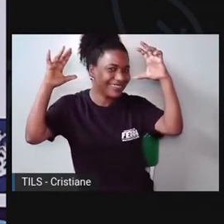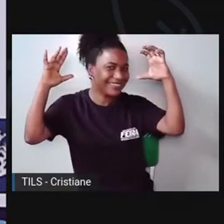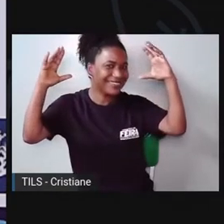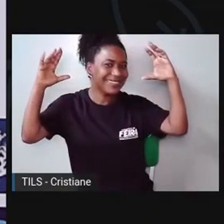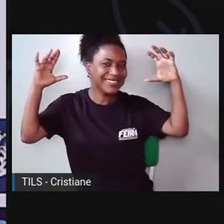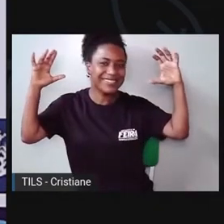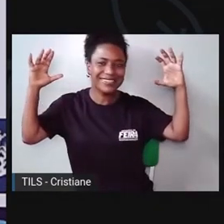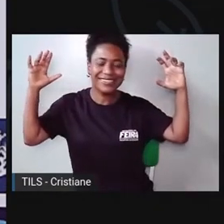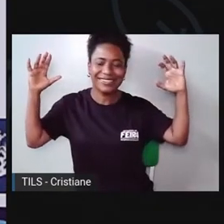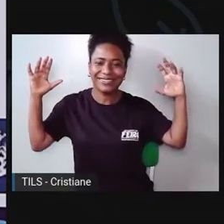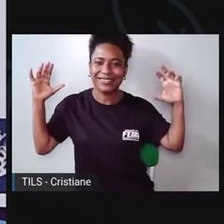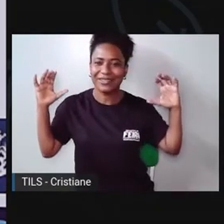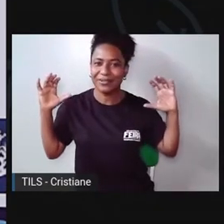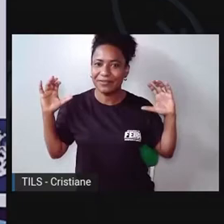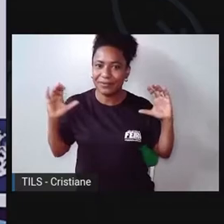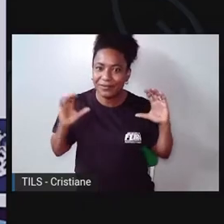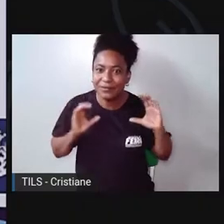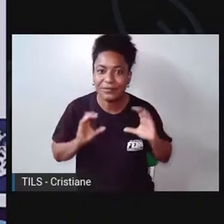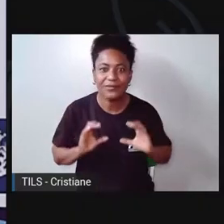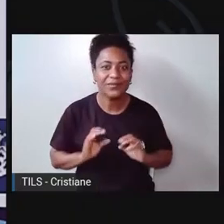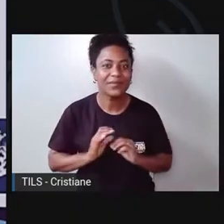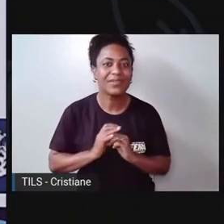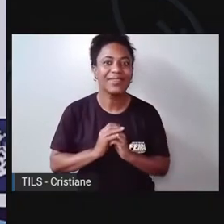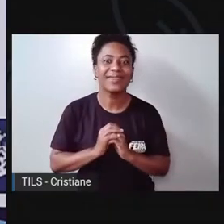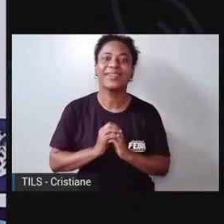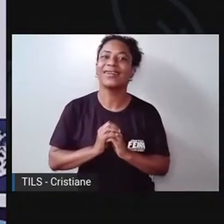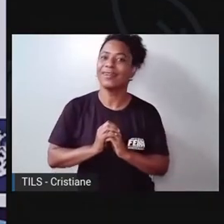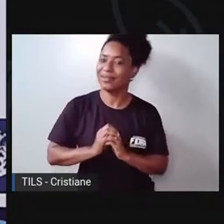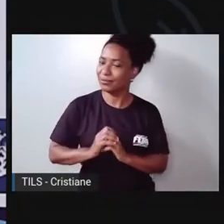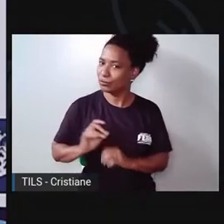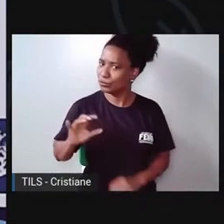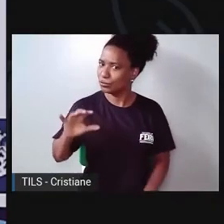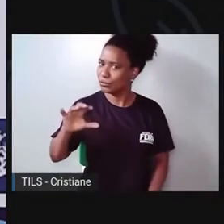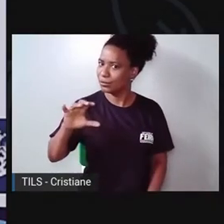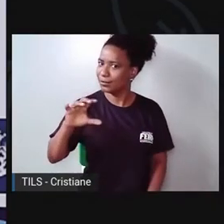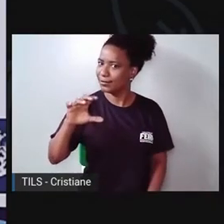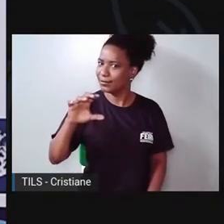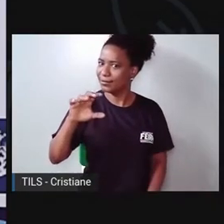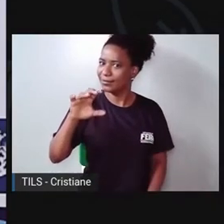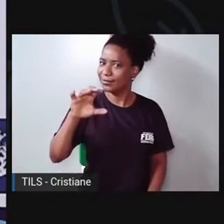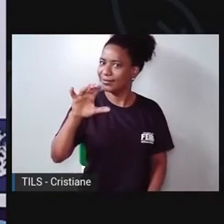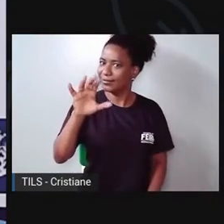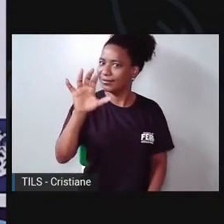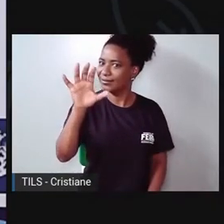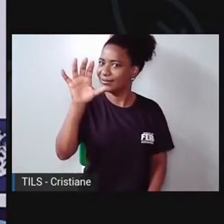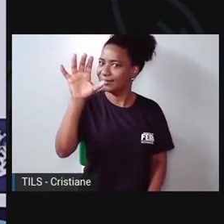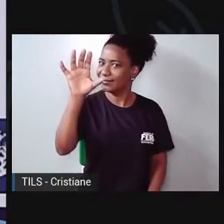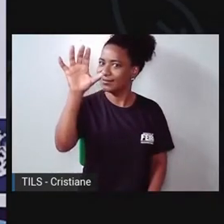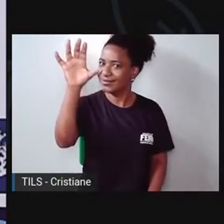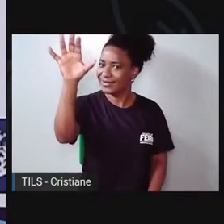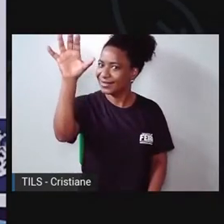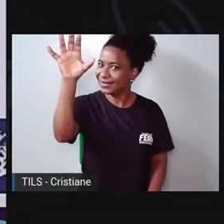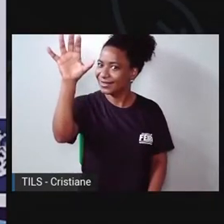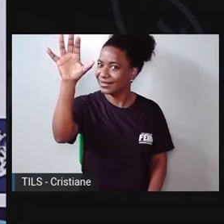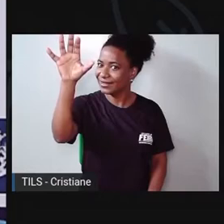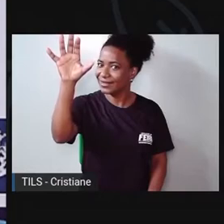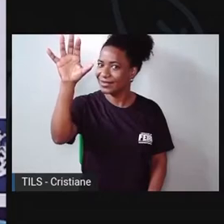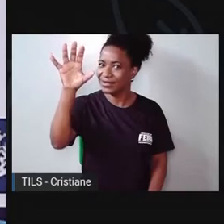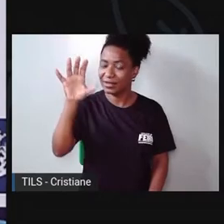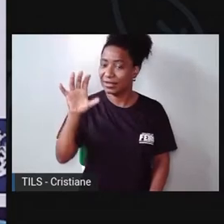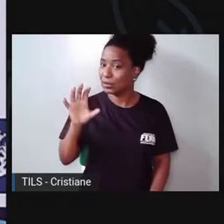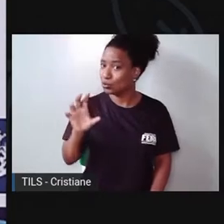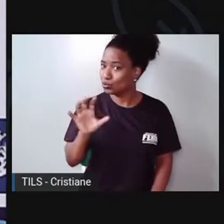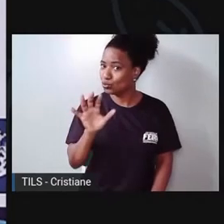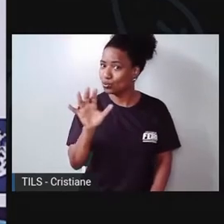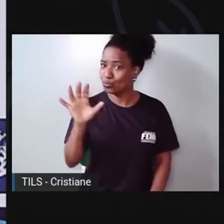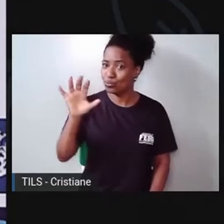vez uma vez uma aranha Oi e essa Aranha ela tava construindo